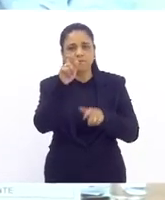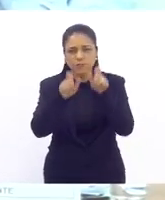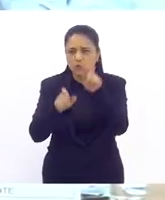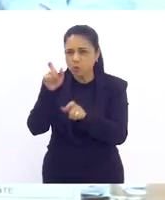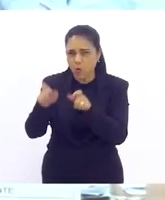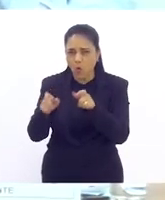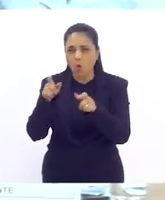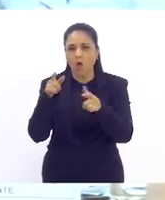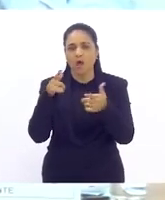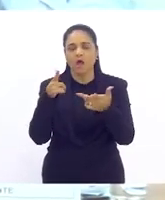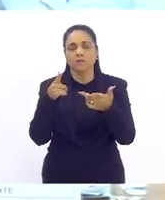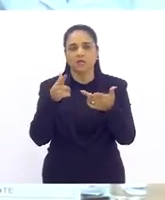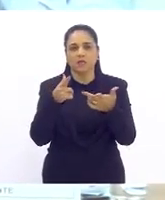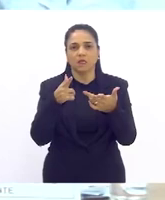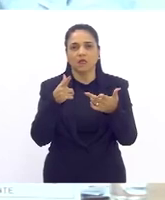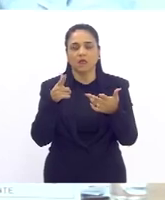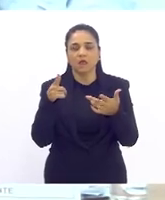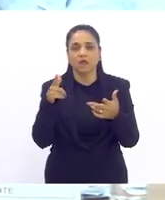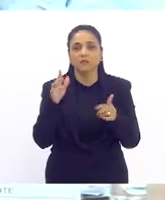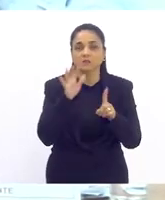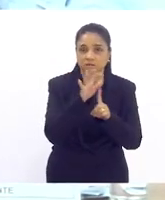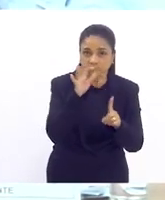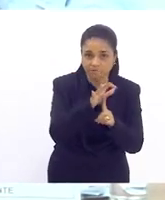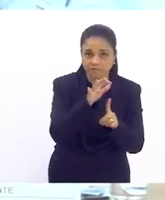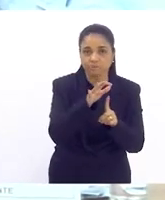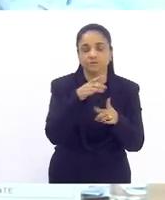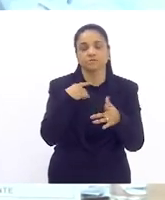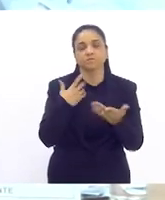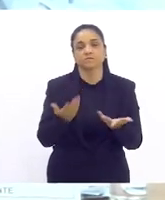só tenha ouvido as últimas intervenções